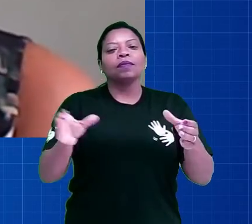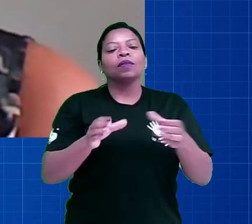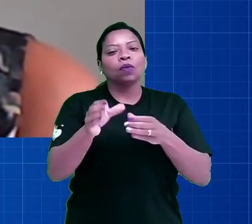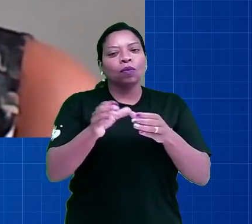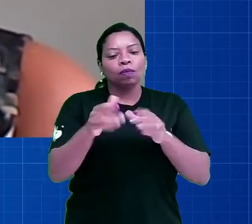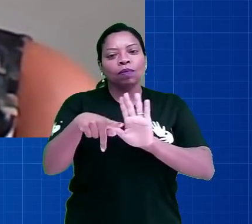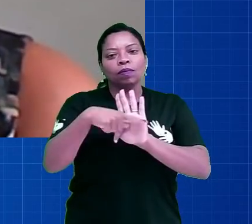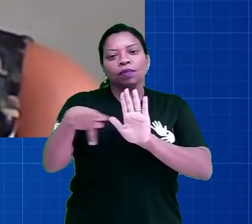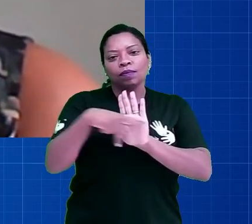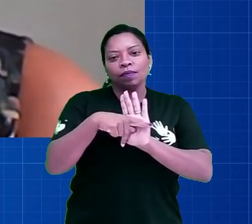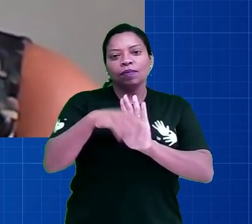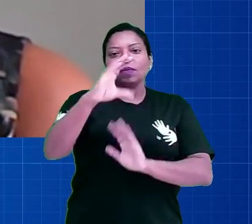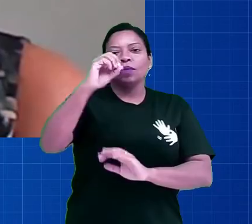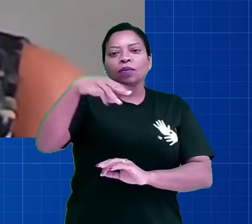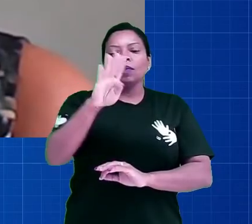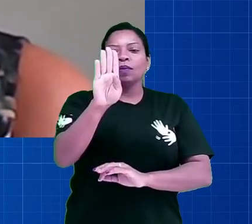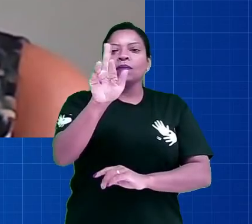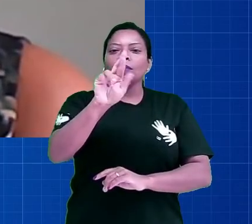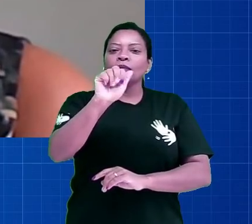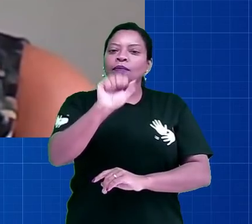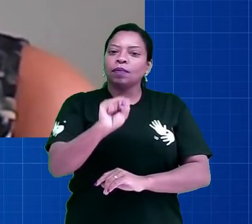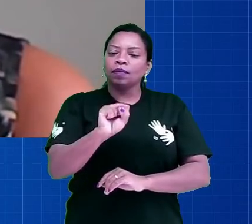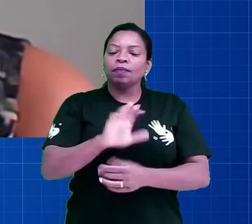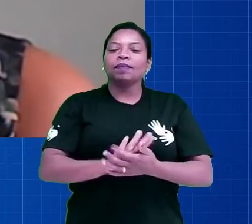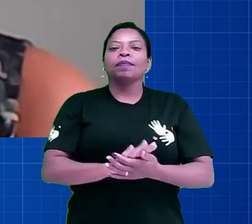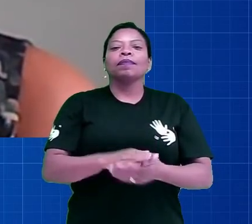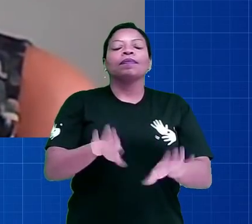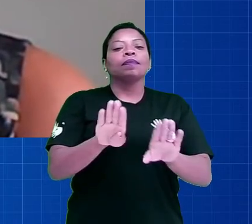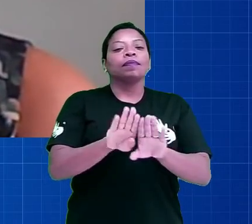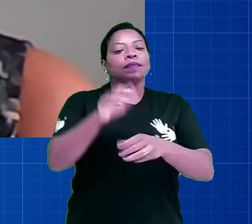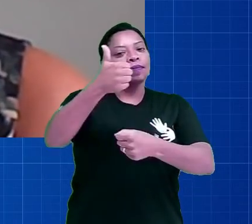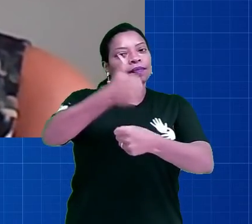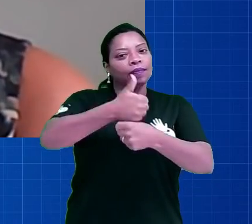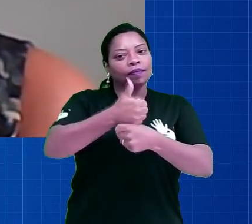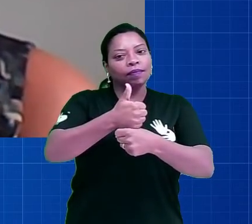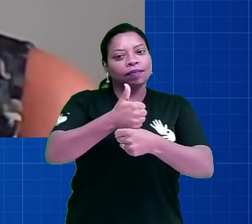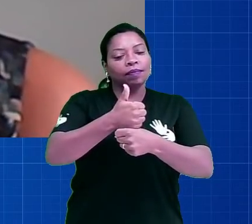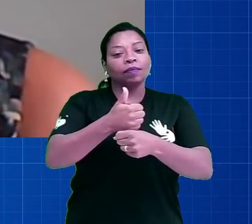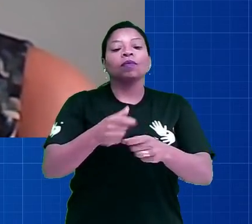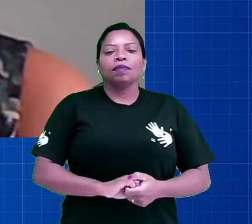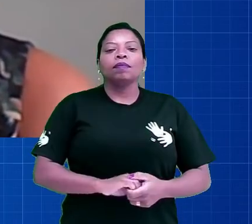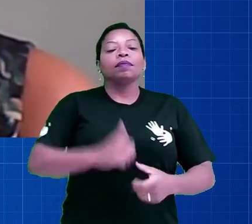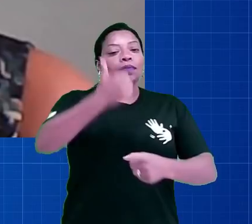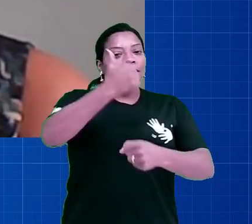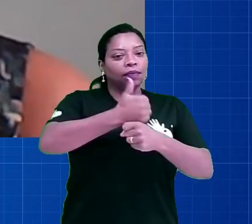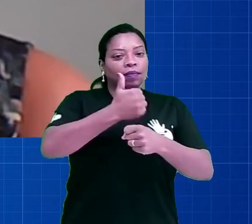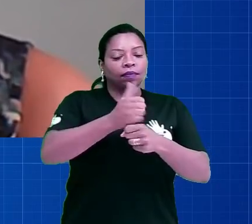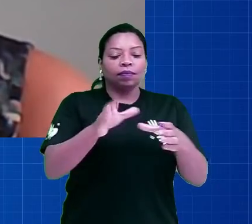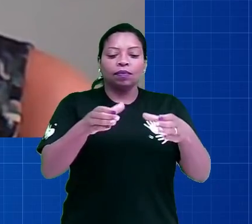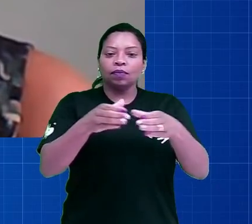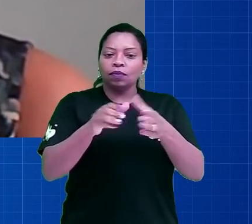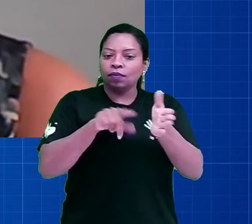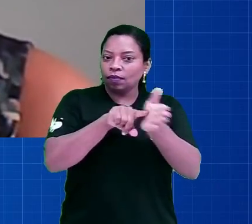Combrades. Coordenadora do Laboratório de Políticas, Pesquisas e Práticas Educacionais em Altas Habilidades